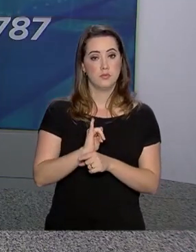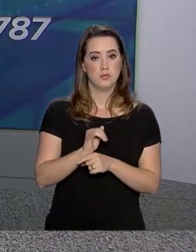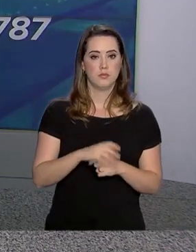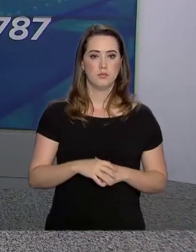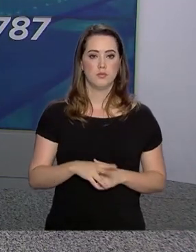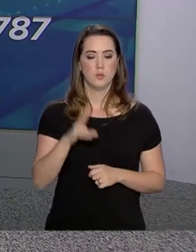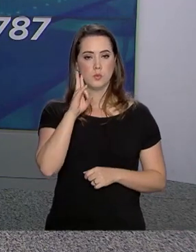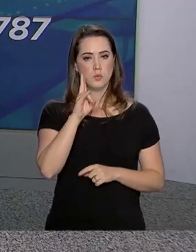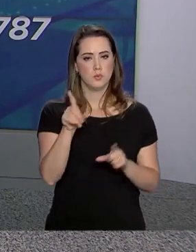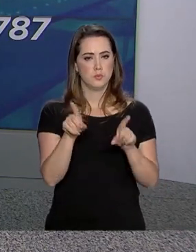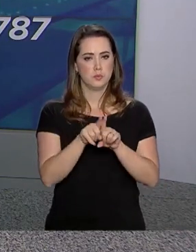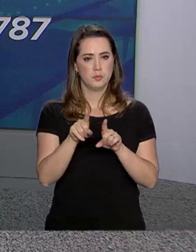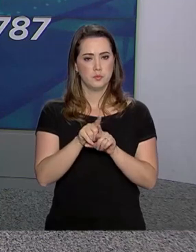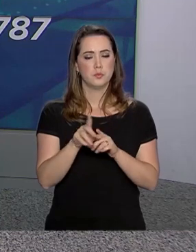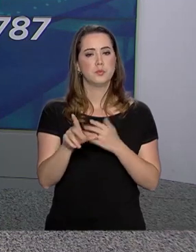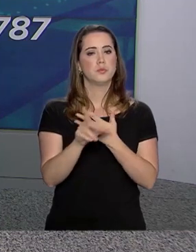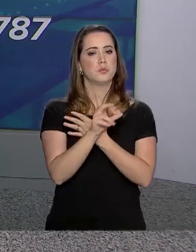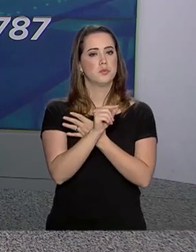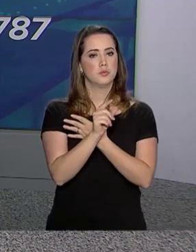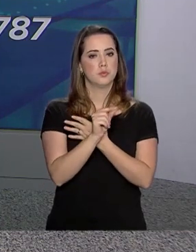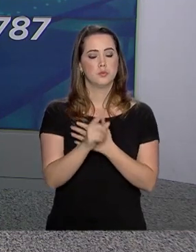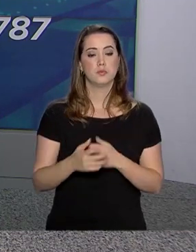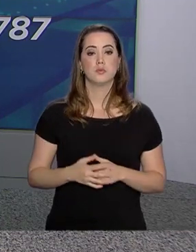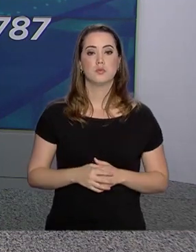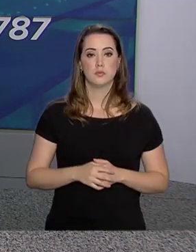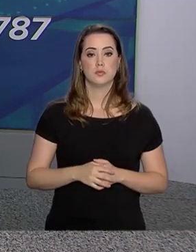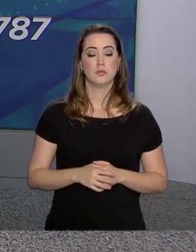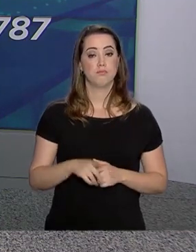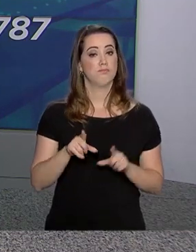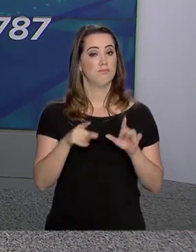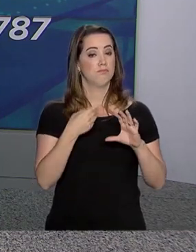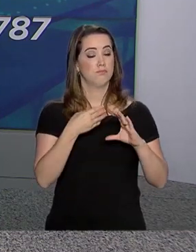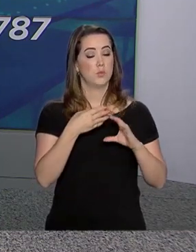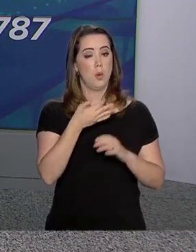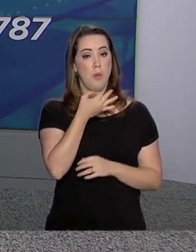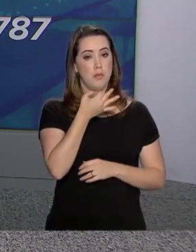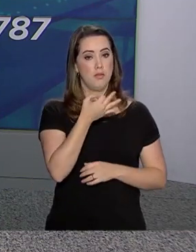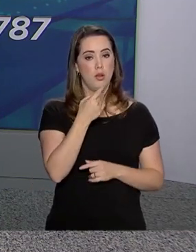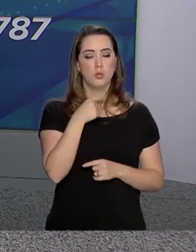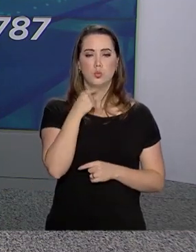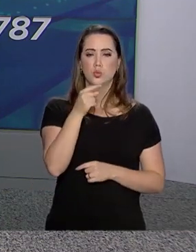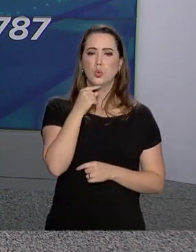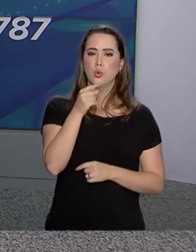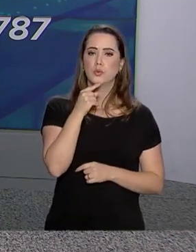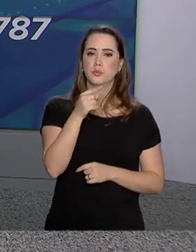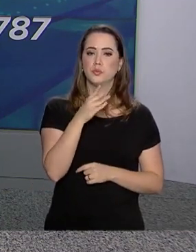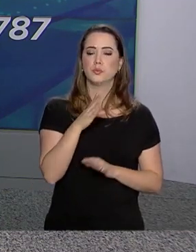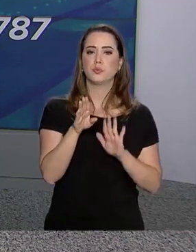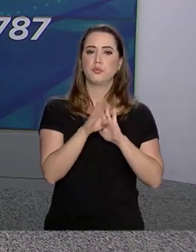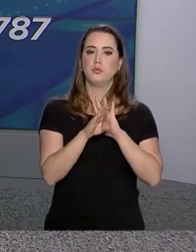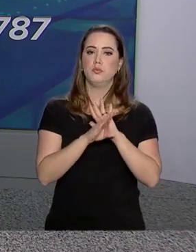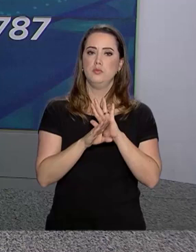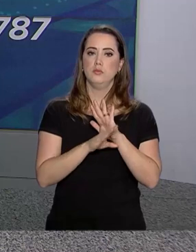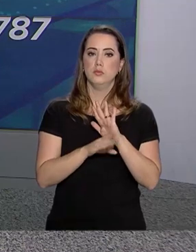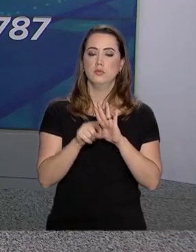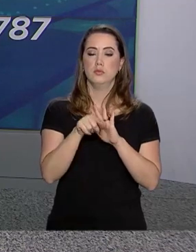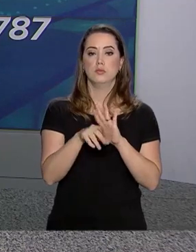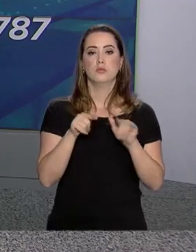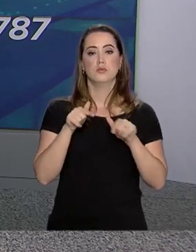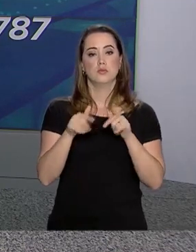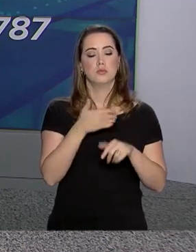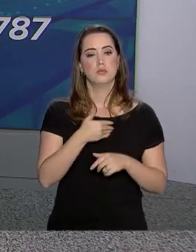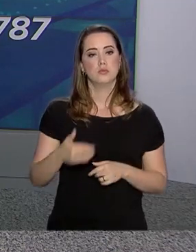e pelo canal no YouTube. Acesse também o nosso perfil no Twitter e você pode ainda mandar sugestões de reportagens e dúvidas sobre